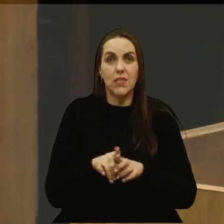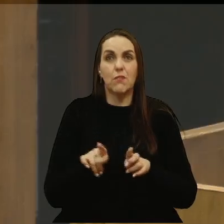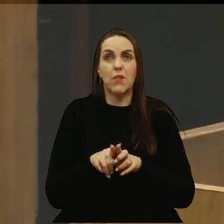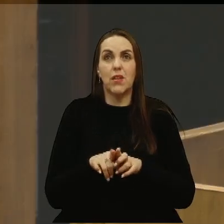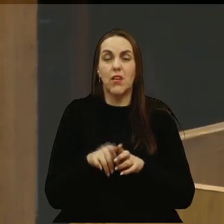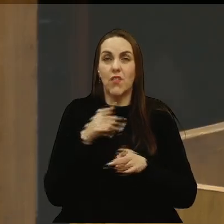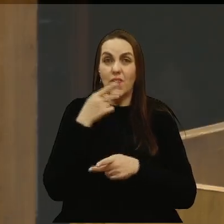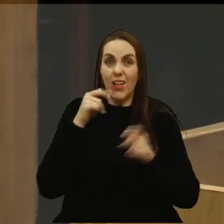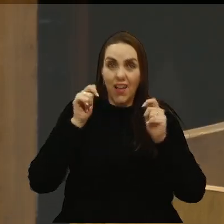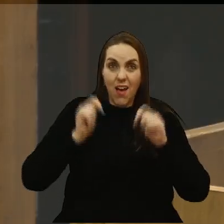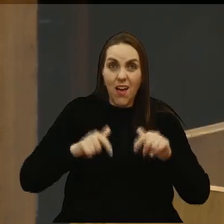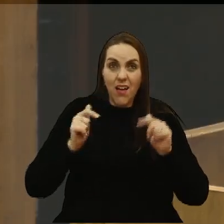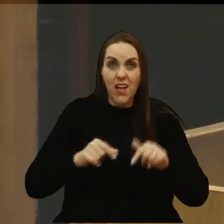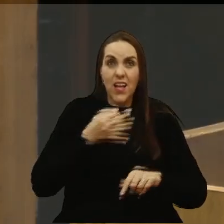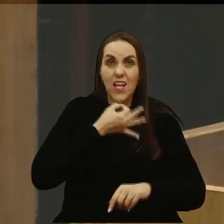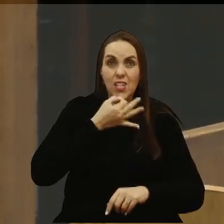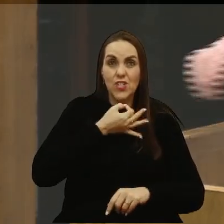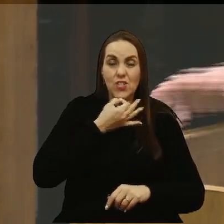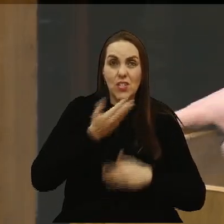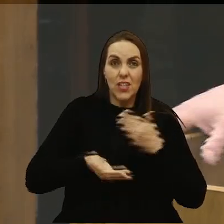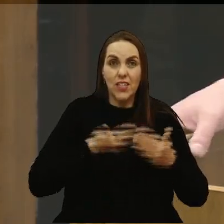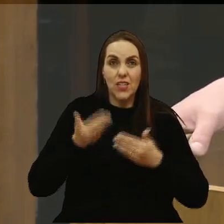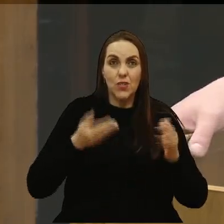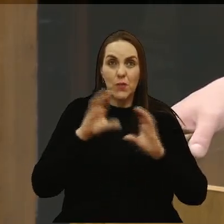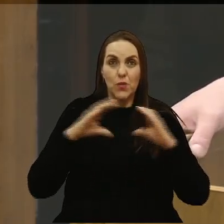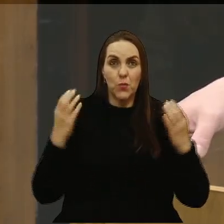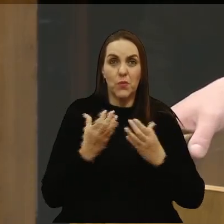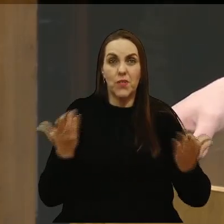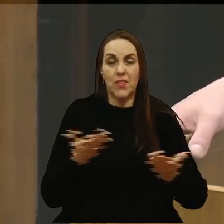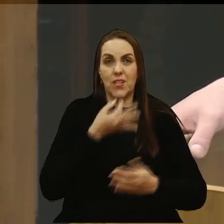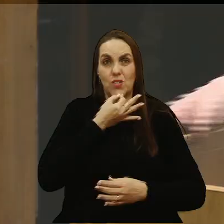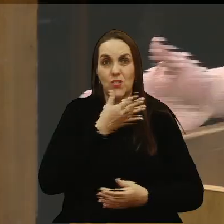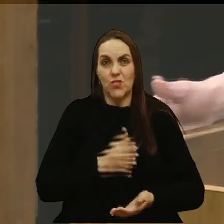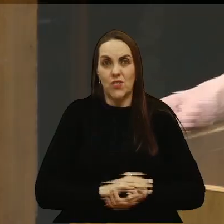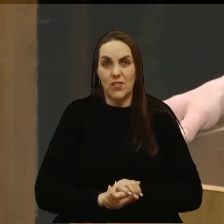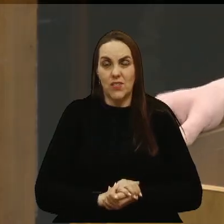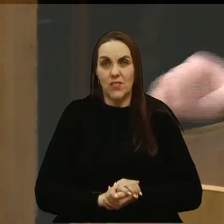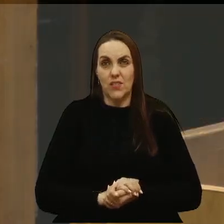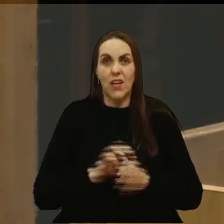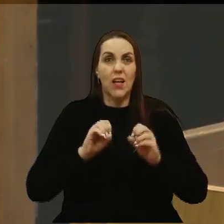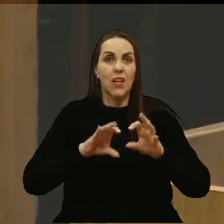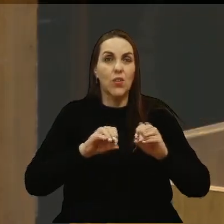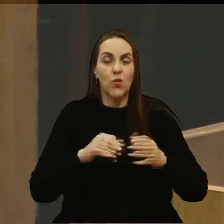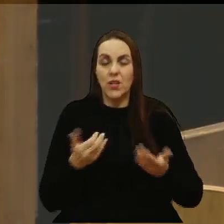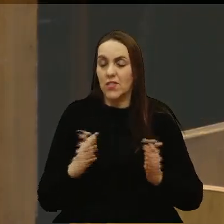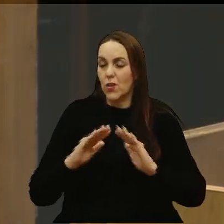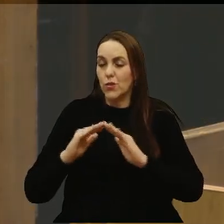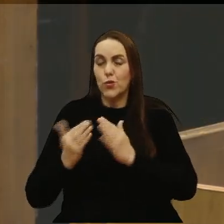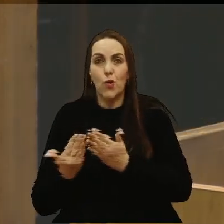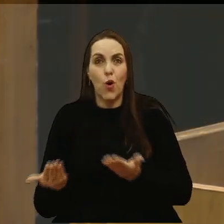falando em Caxias do Sul para atender a comunidade caxiense. A educação, as escolas estão